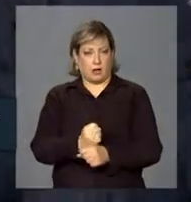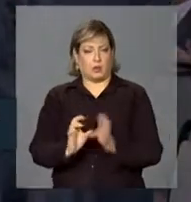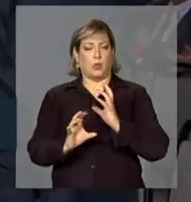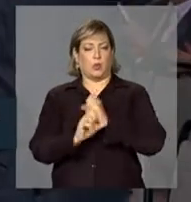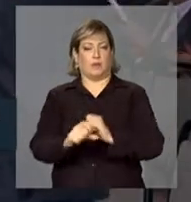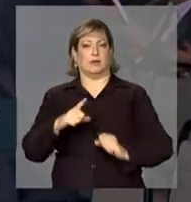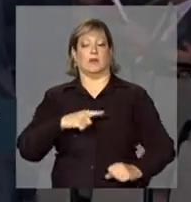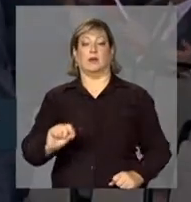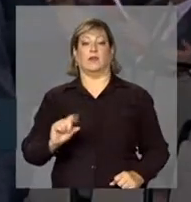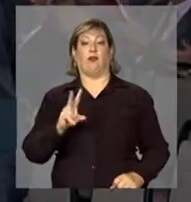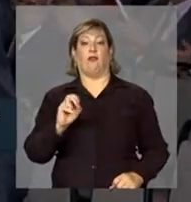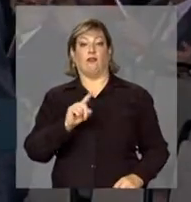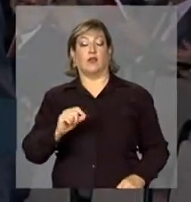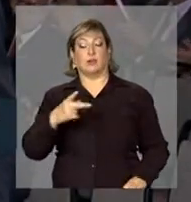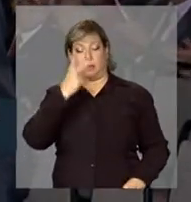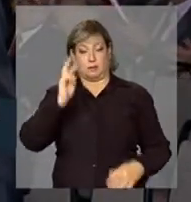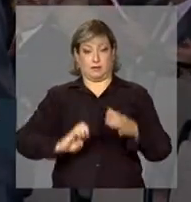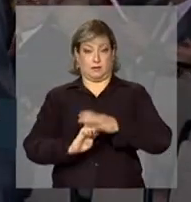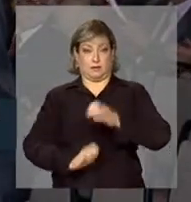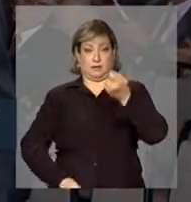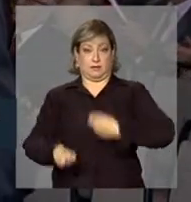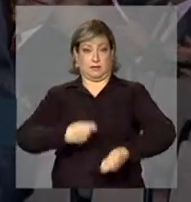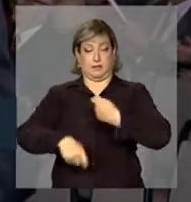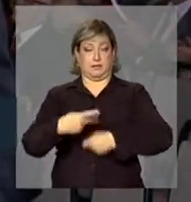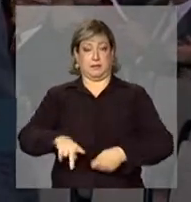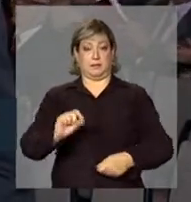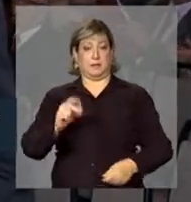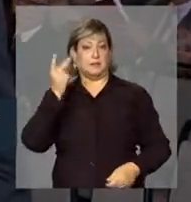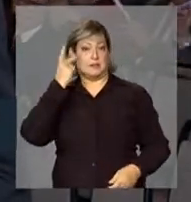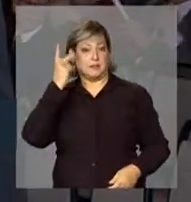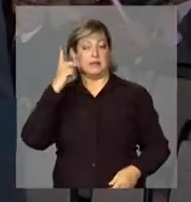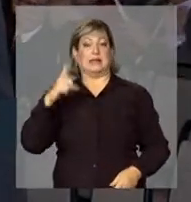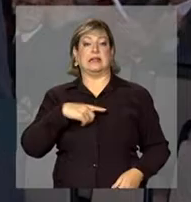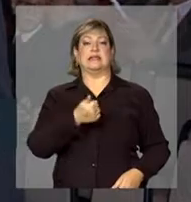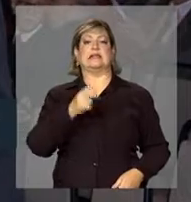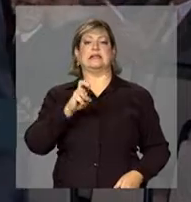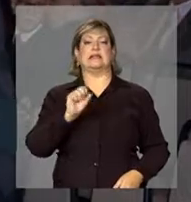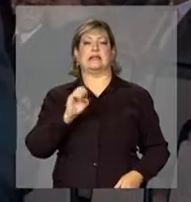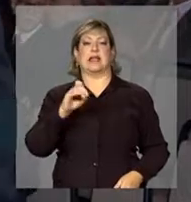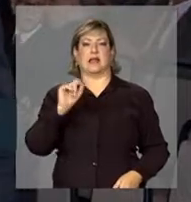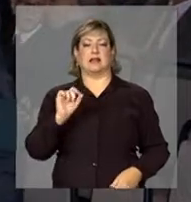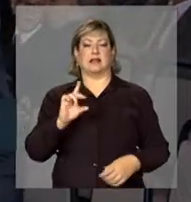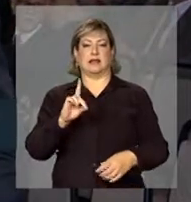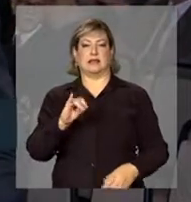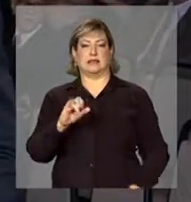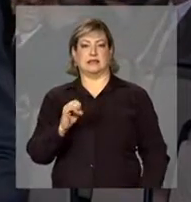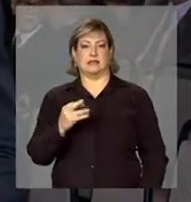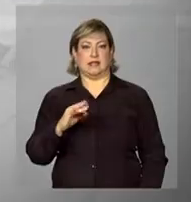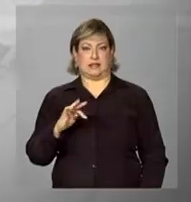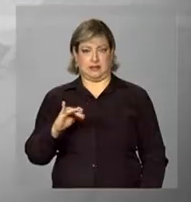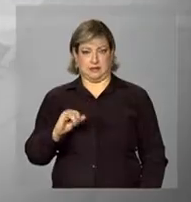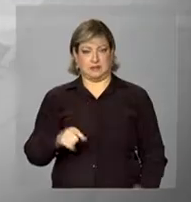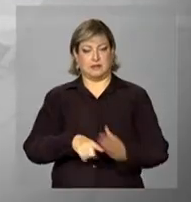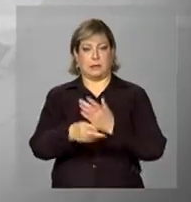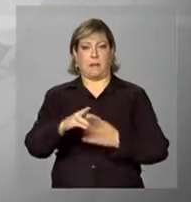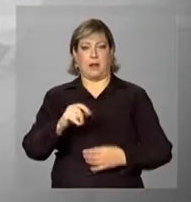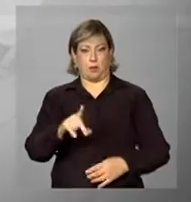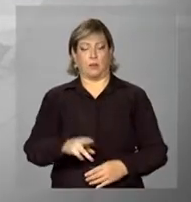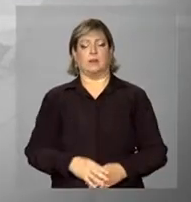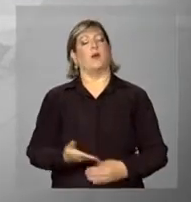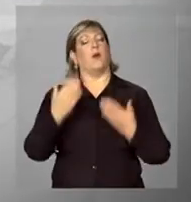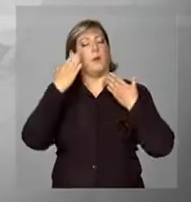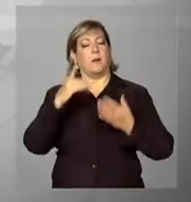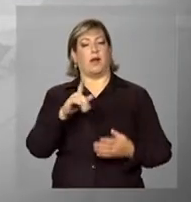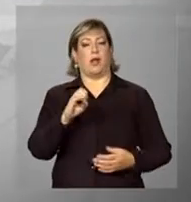a voz do empreendedor paulistano e conta com 15 sedes distritais. É com você, Malu.